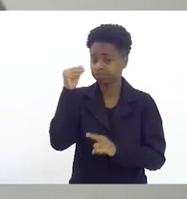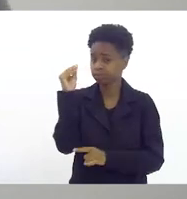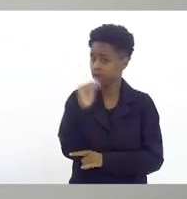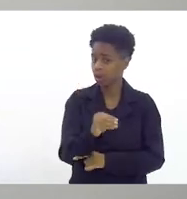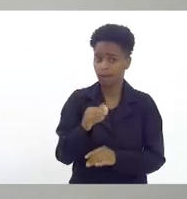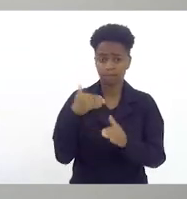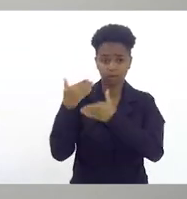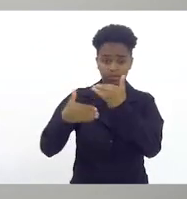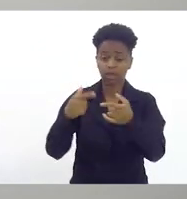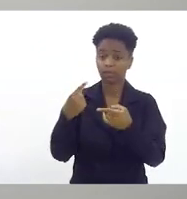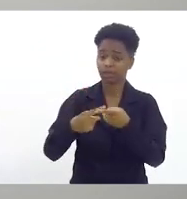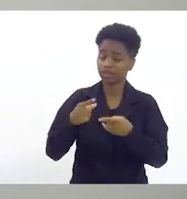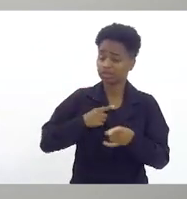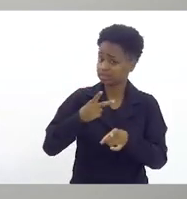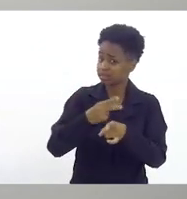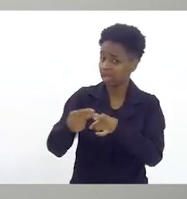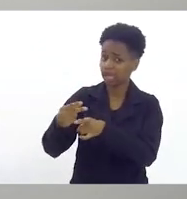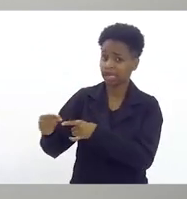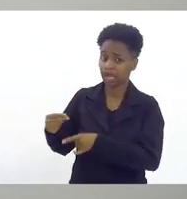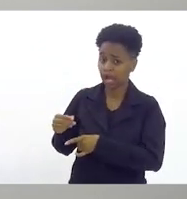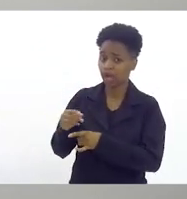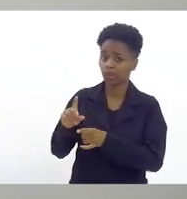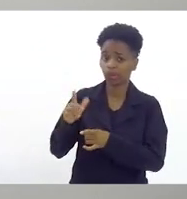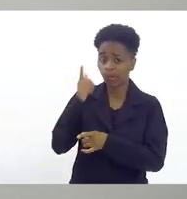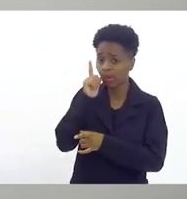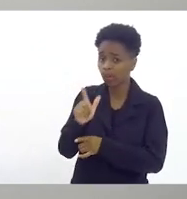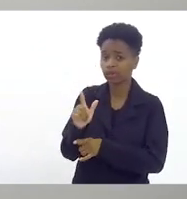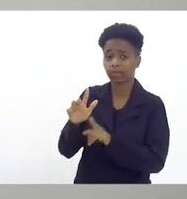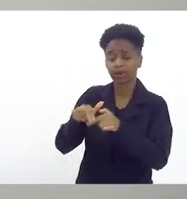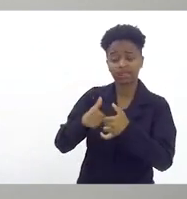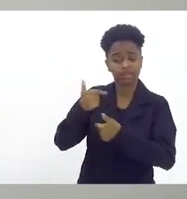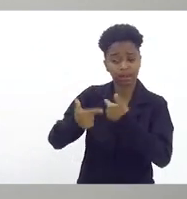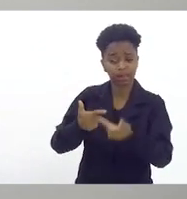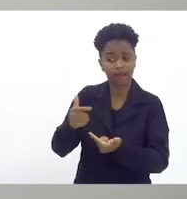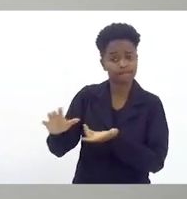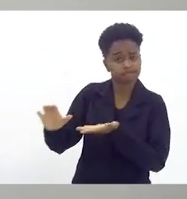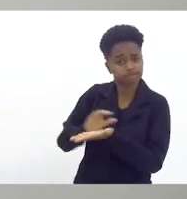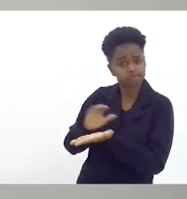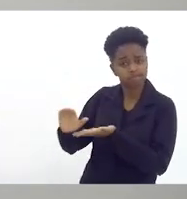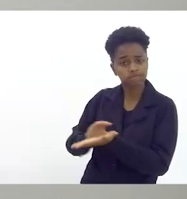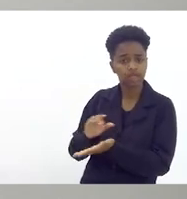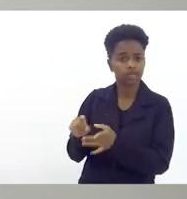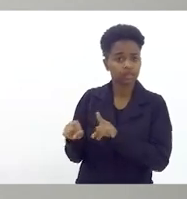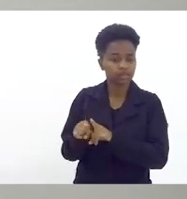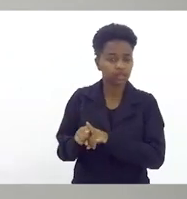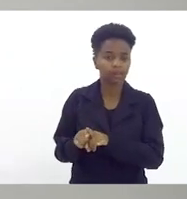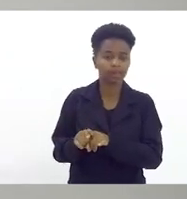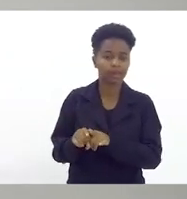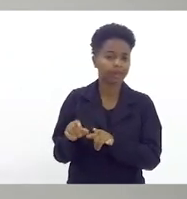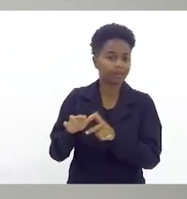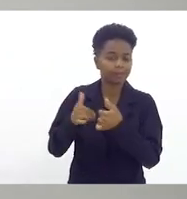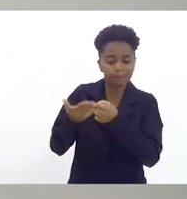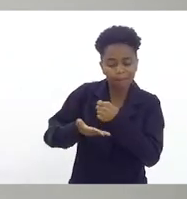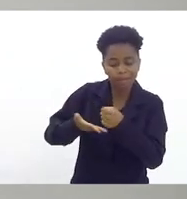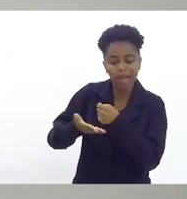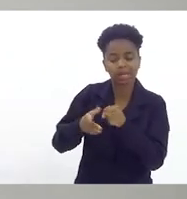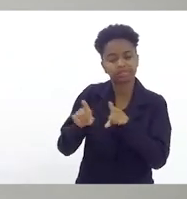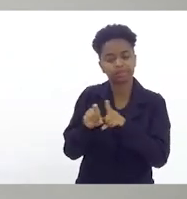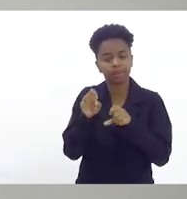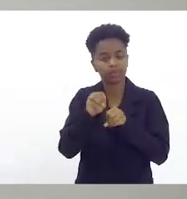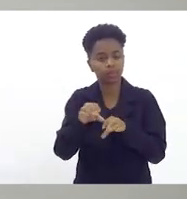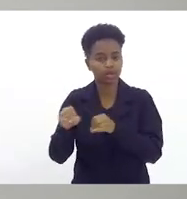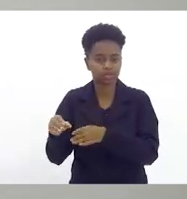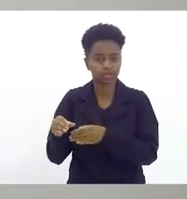processo porque tem ganho em cima em cima do Trabalho em cima dos princípios basilares e da educação